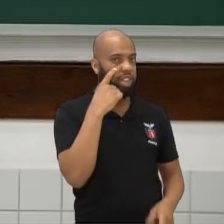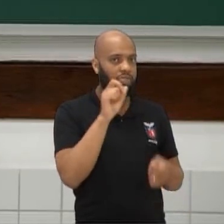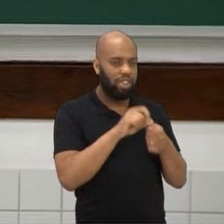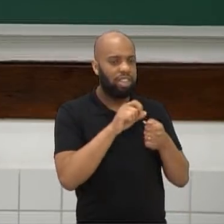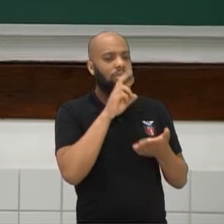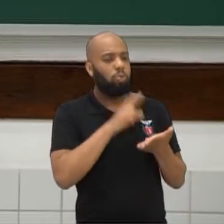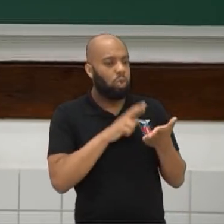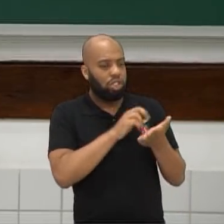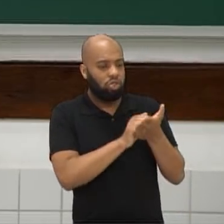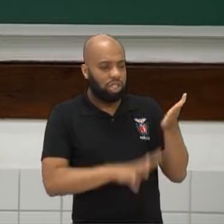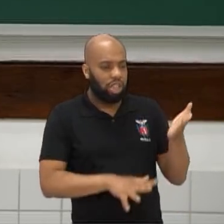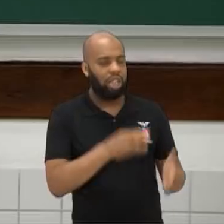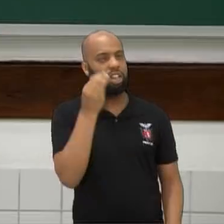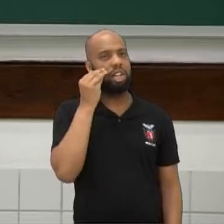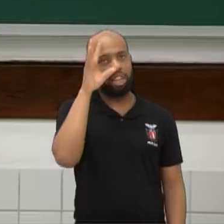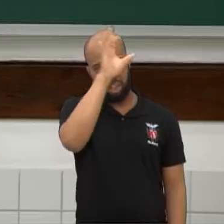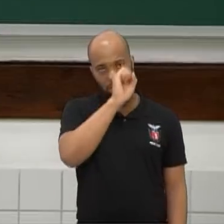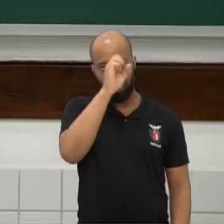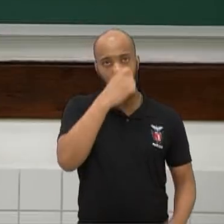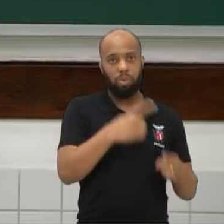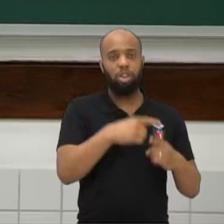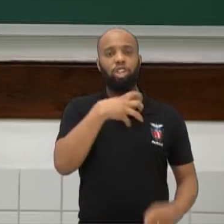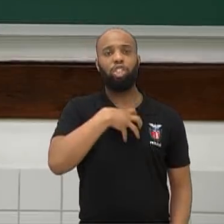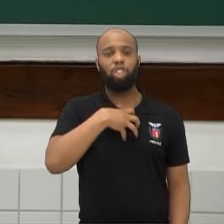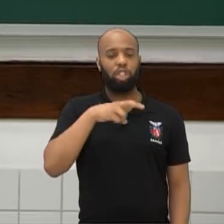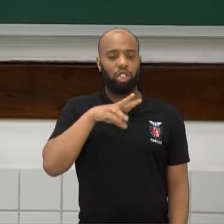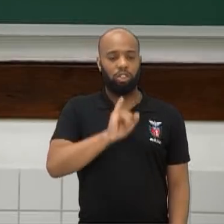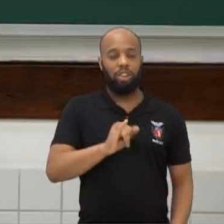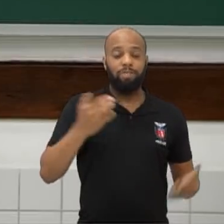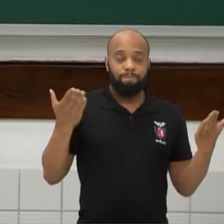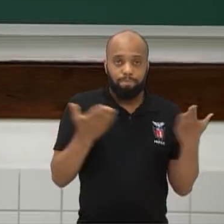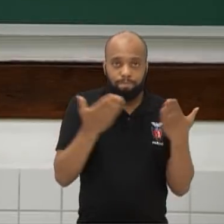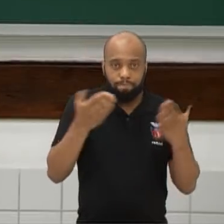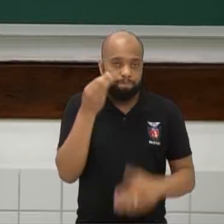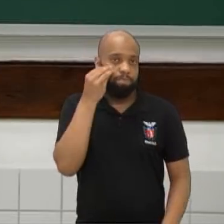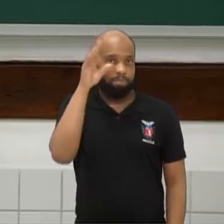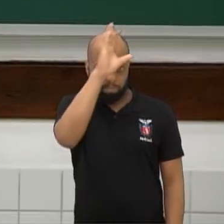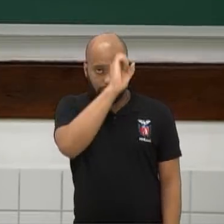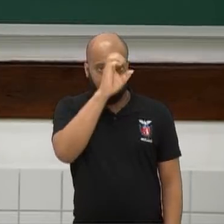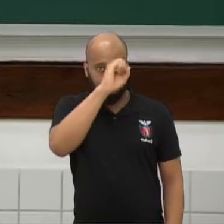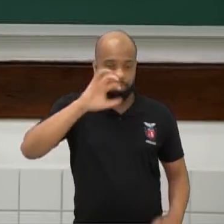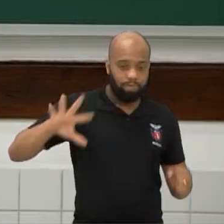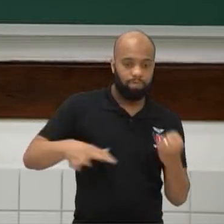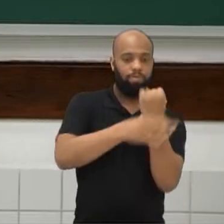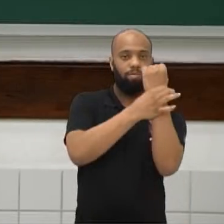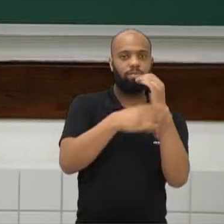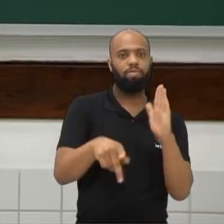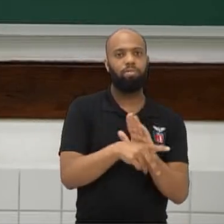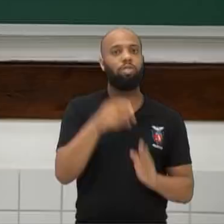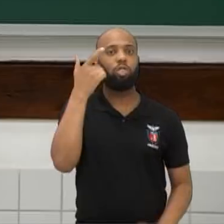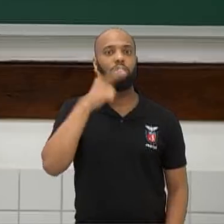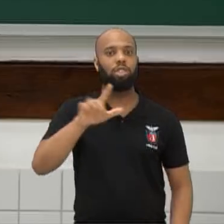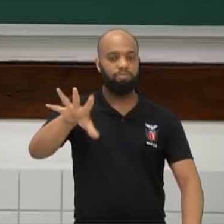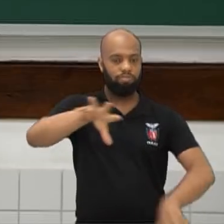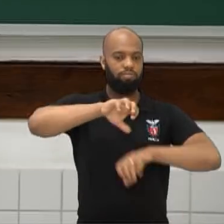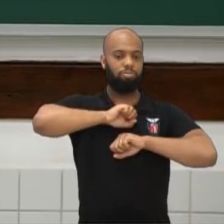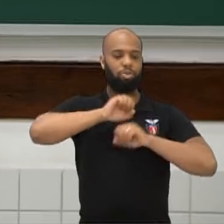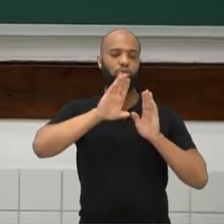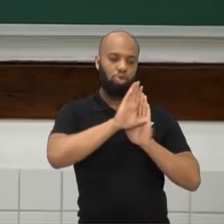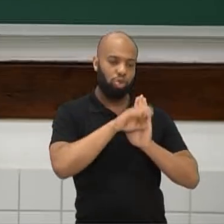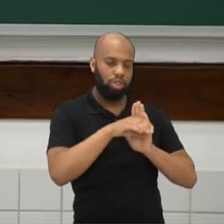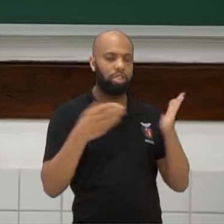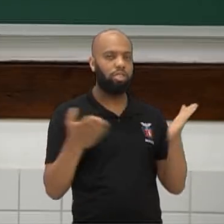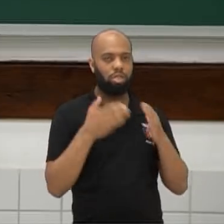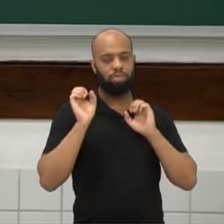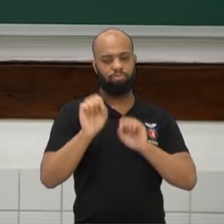aprender. Esse processo de aprendizado é o que vai garantir que vocês realmente se apropriem dos conceitos que a gente está trabalhando aí